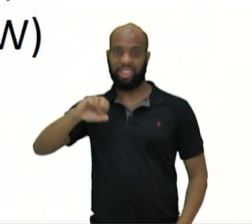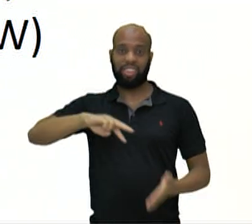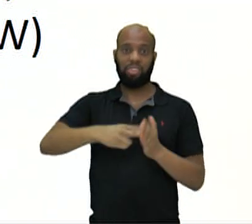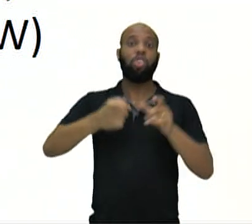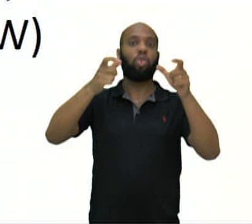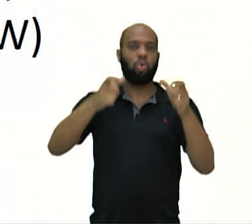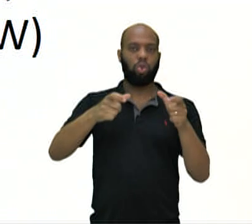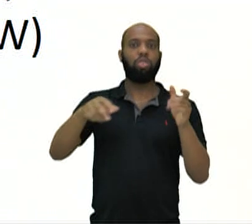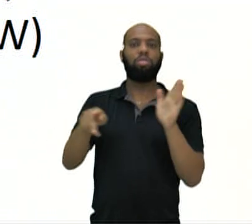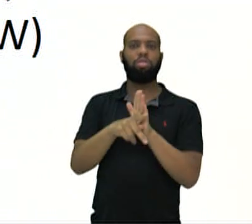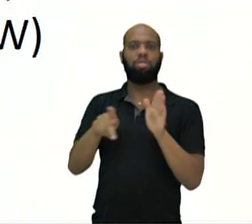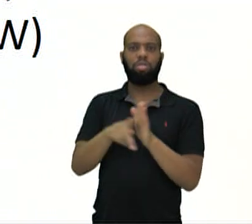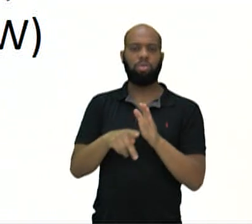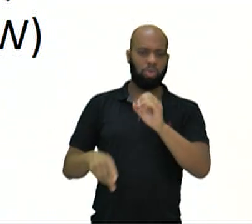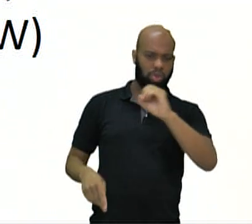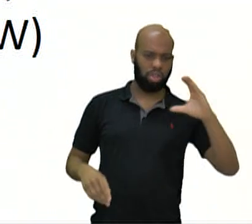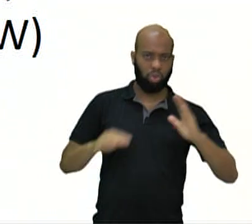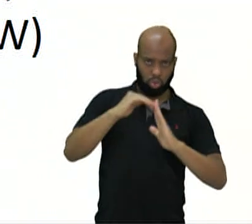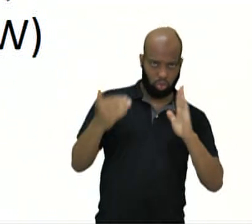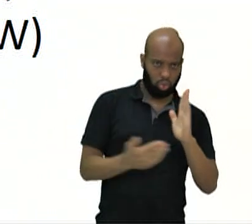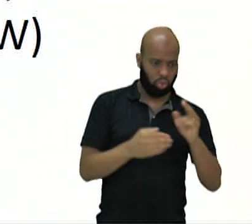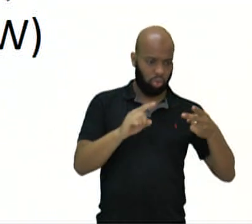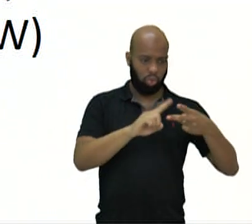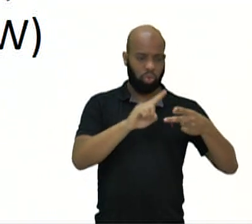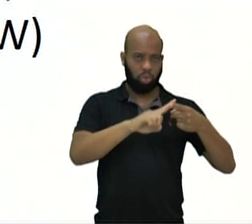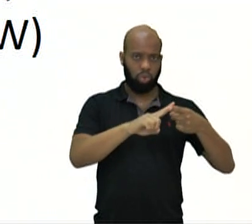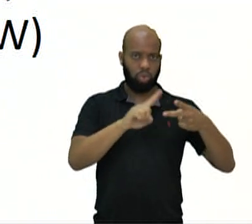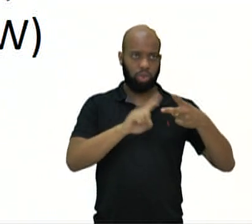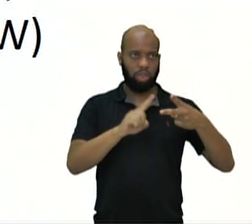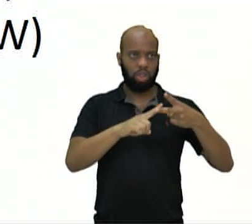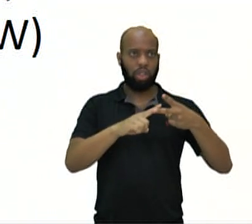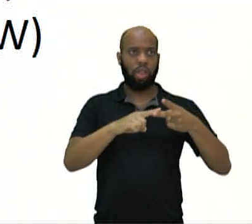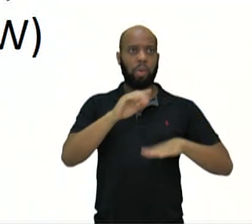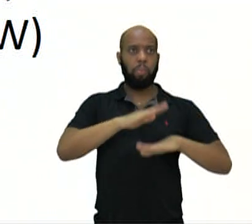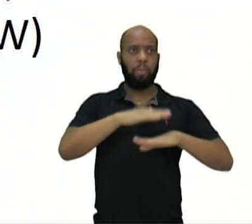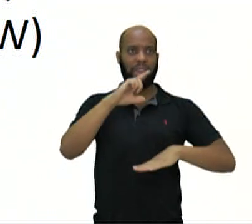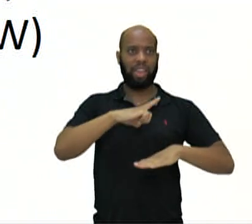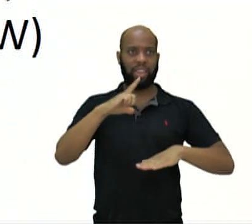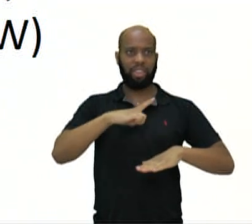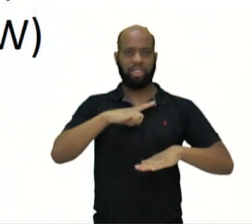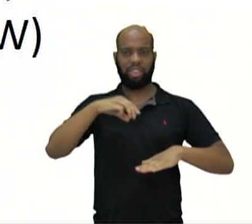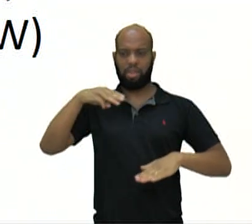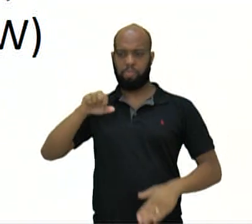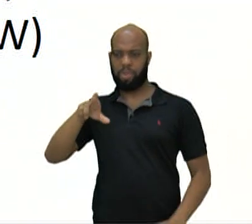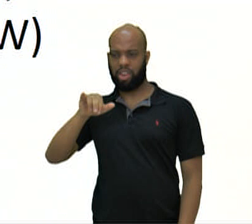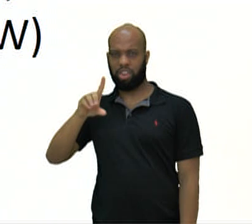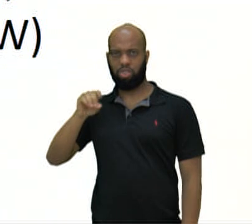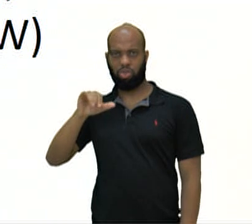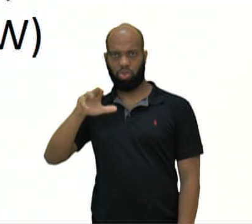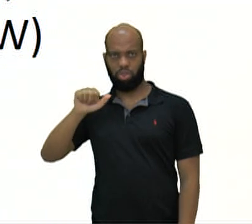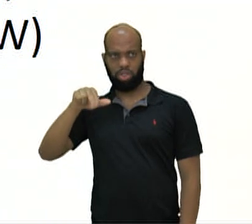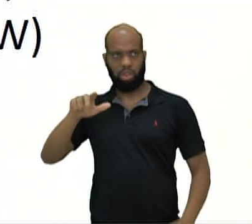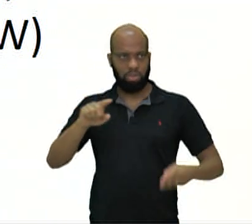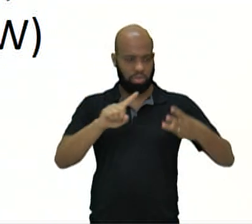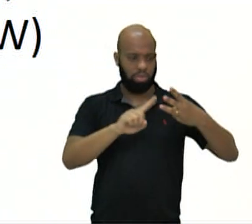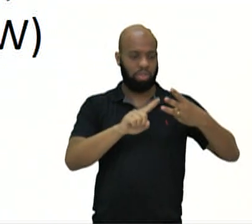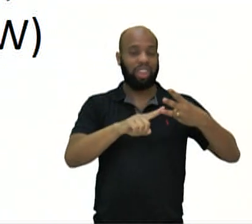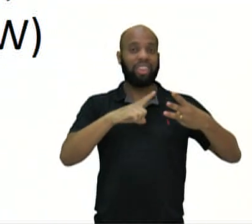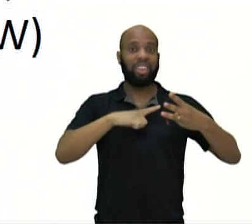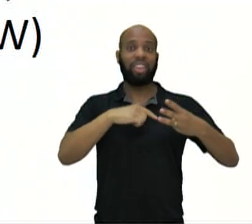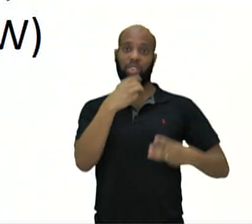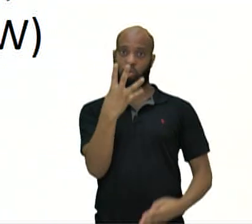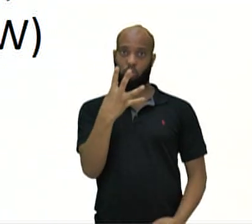hemisfério ocidental, a maior parte no hemisfério meridional, ou nos 4 hemisférios, setentrional